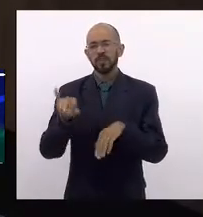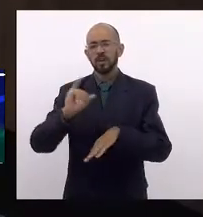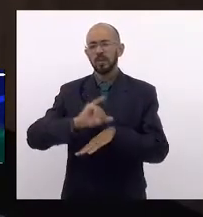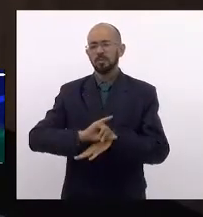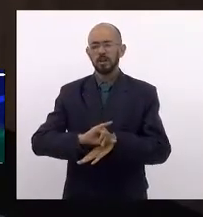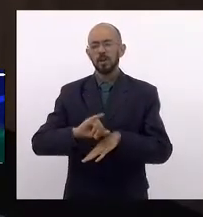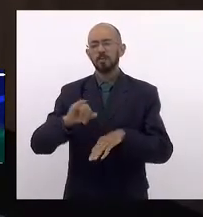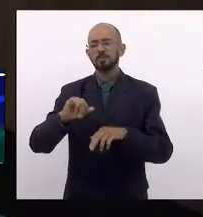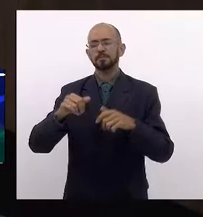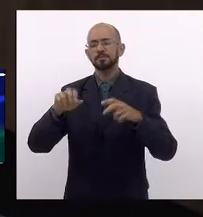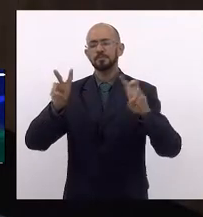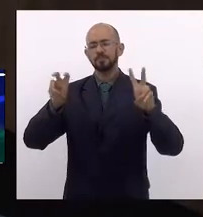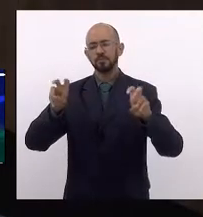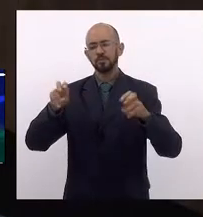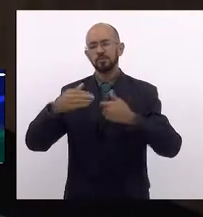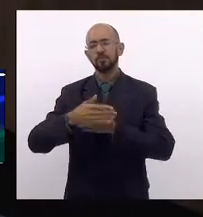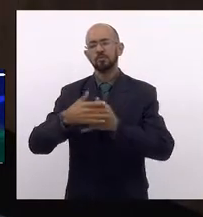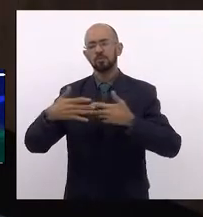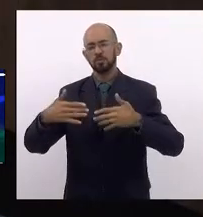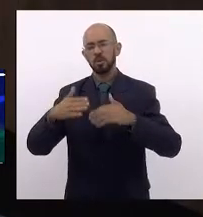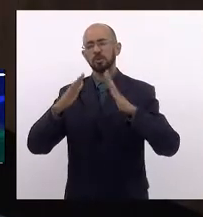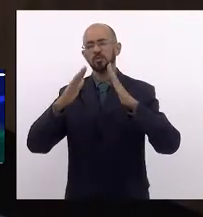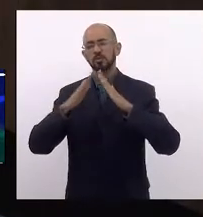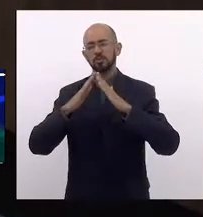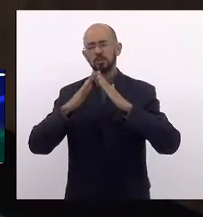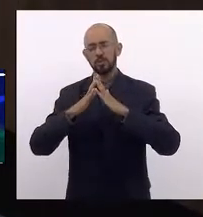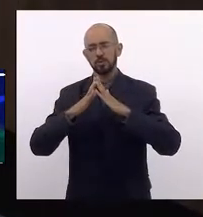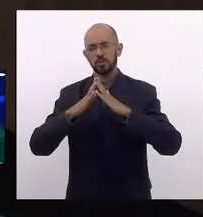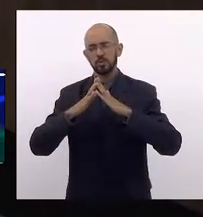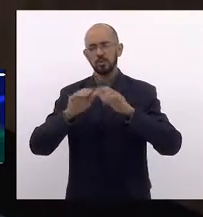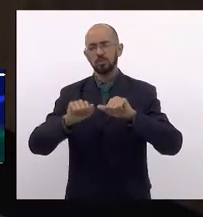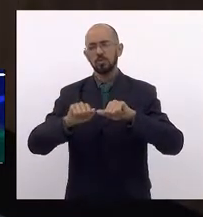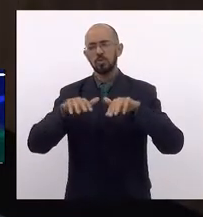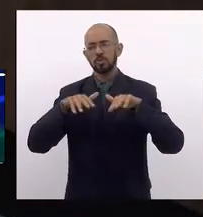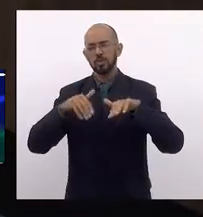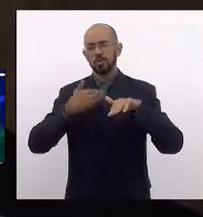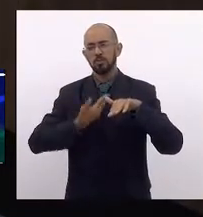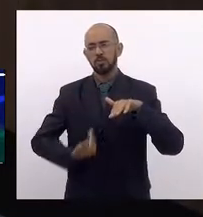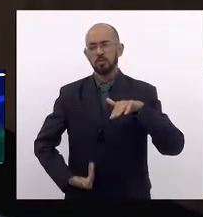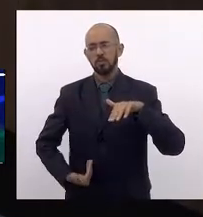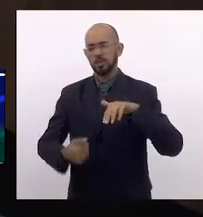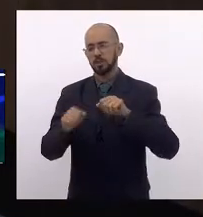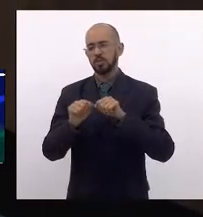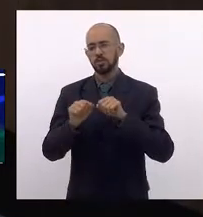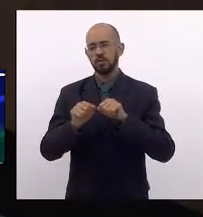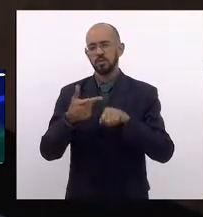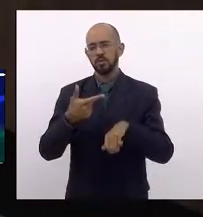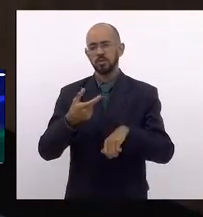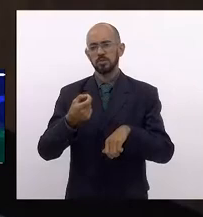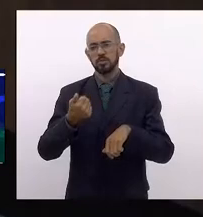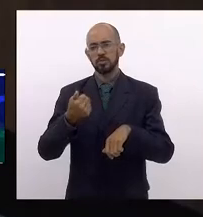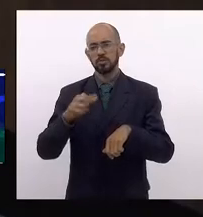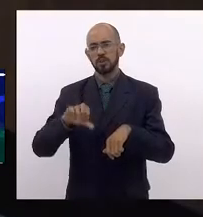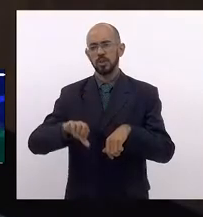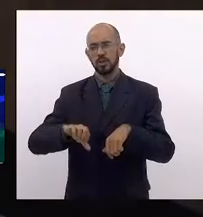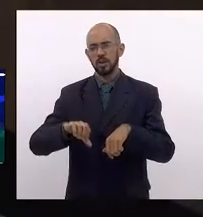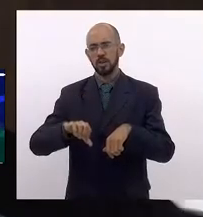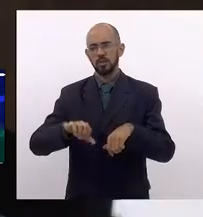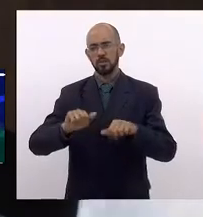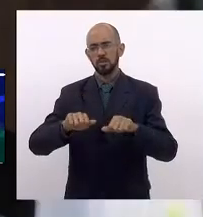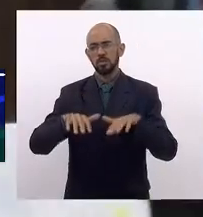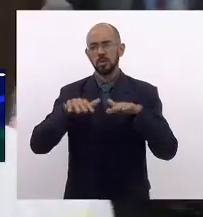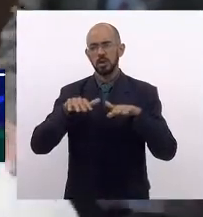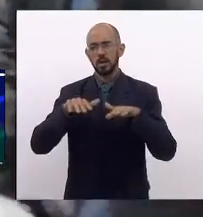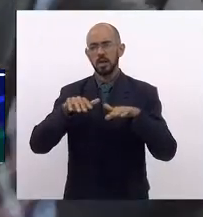comissão de assuntos municipais da comissão de habitação inclusiva grande audiência pública que fizemos no ano de 2019 André ainda no